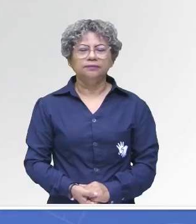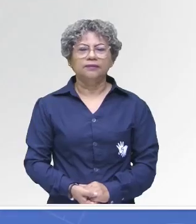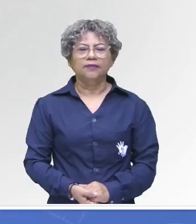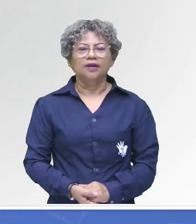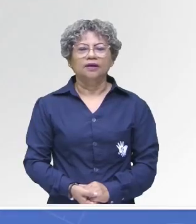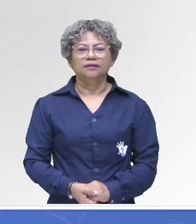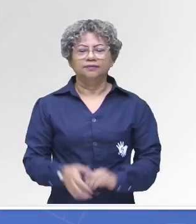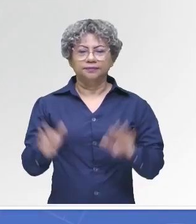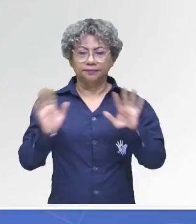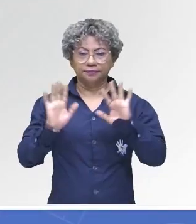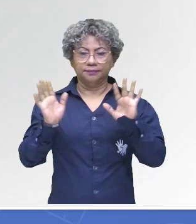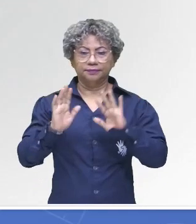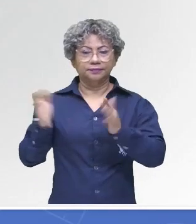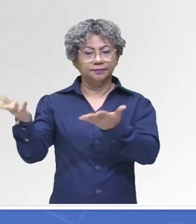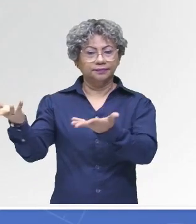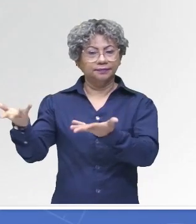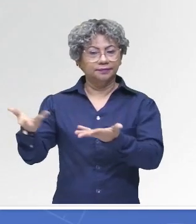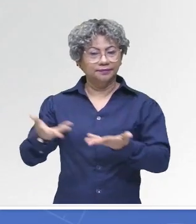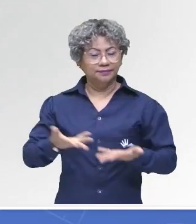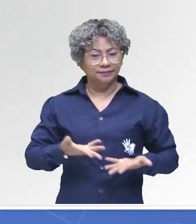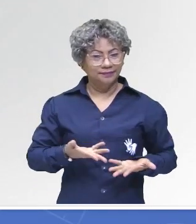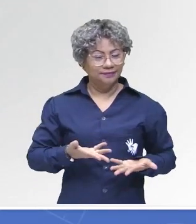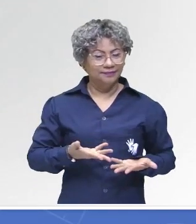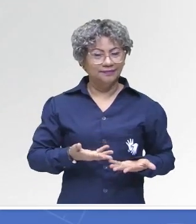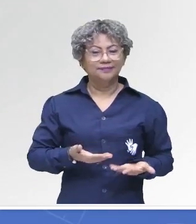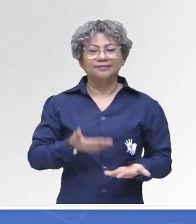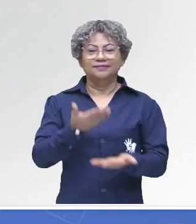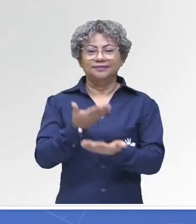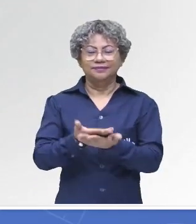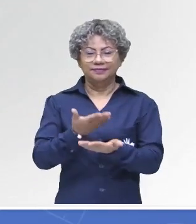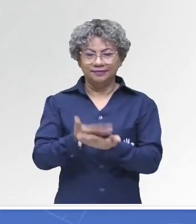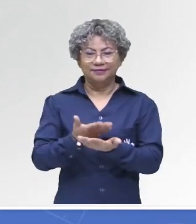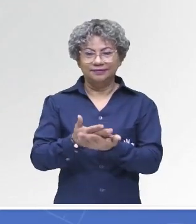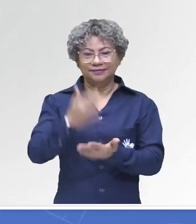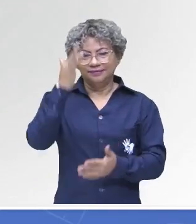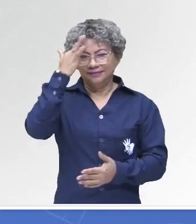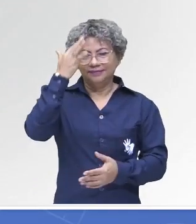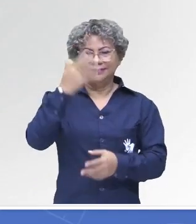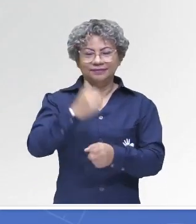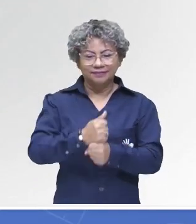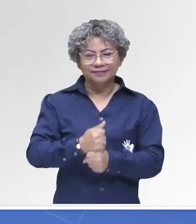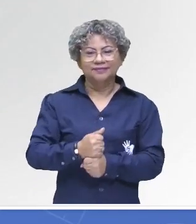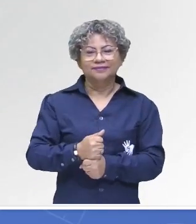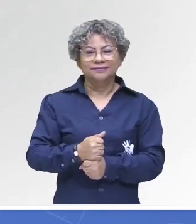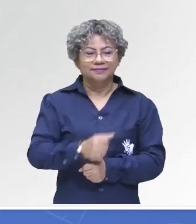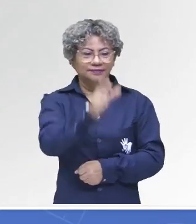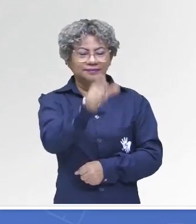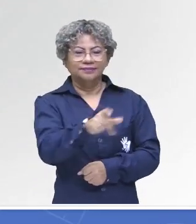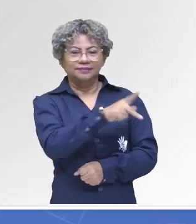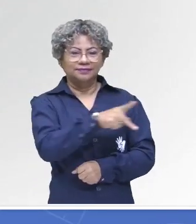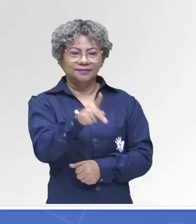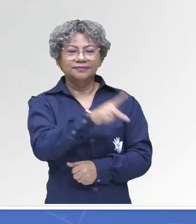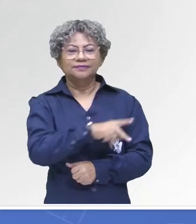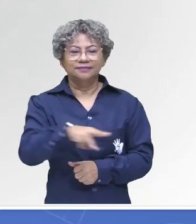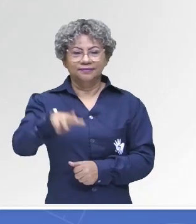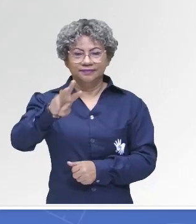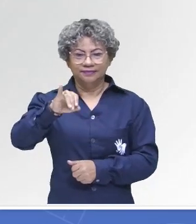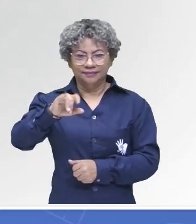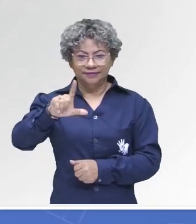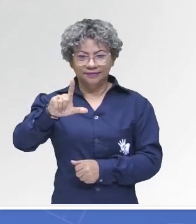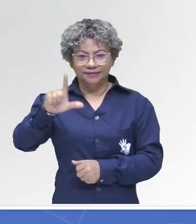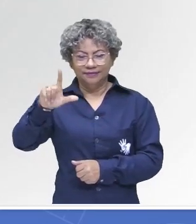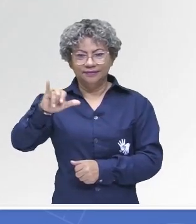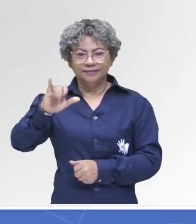Olá pessoal, sejam bem-vindos à nossa aula de Física. Meu nome é William Costa e eu vou ser o seu professor de Física no